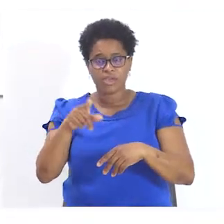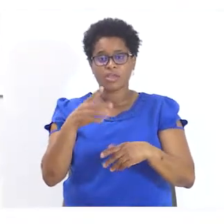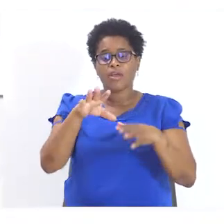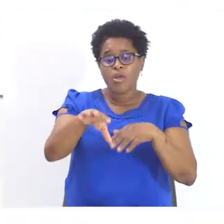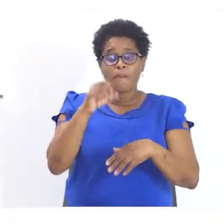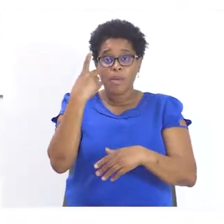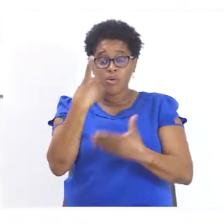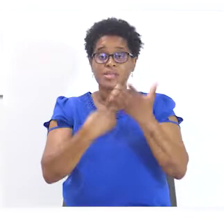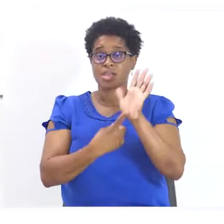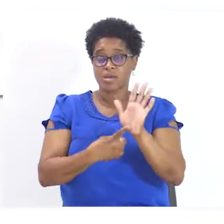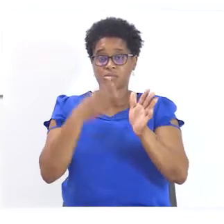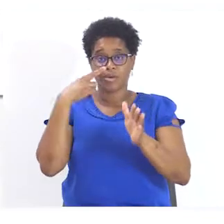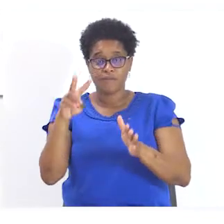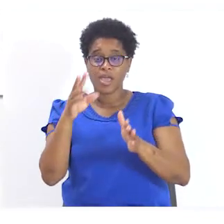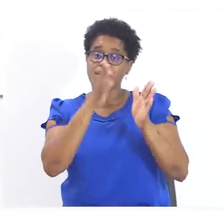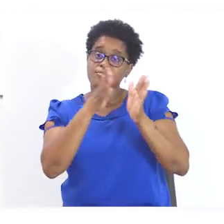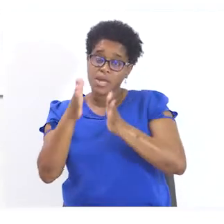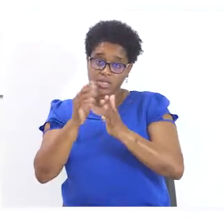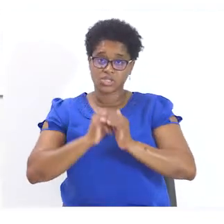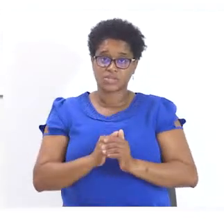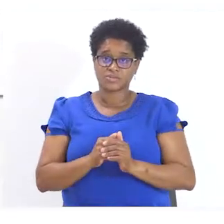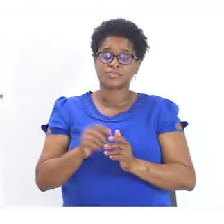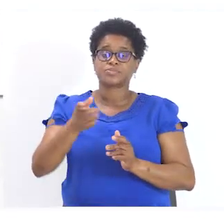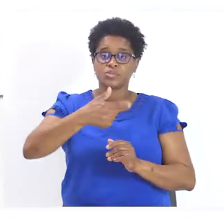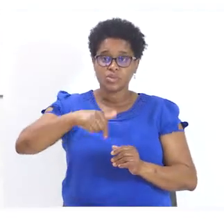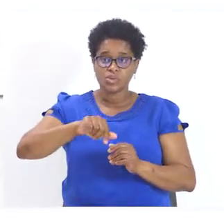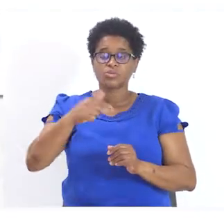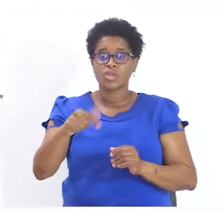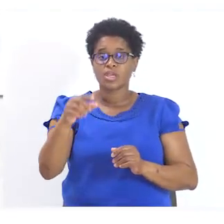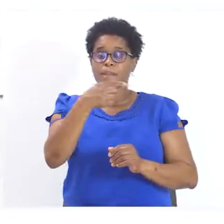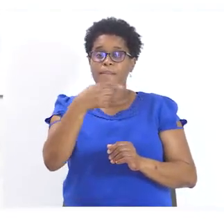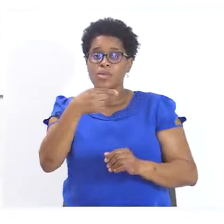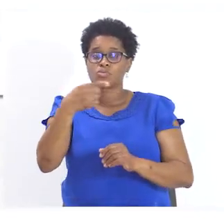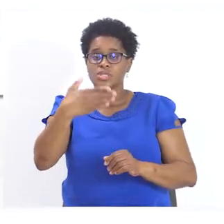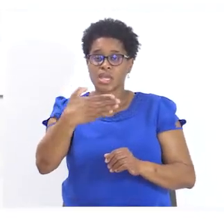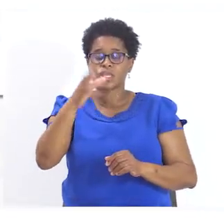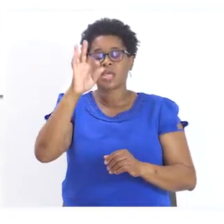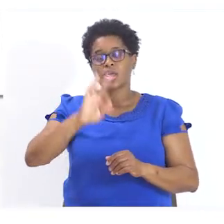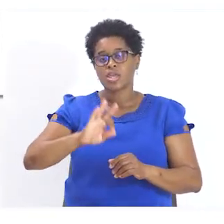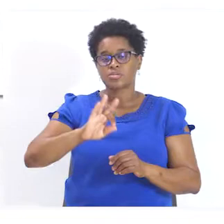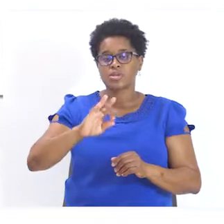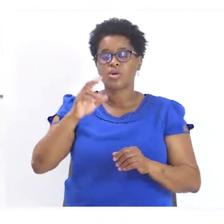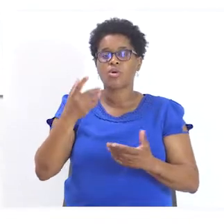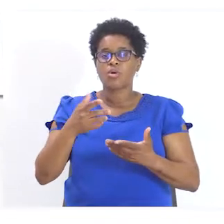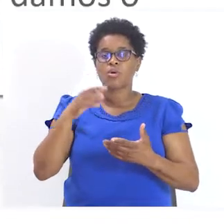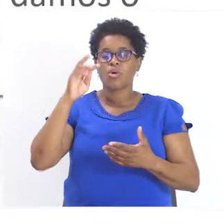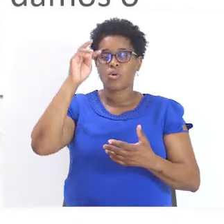de um exemplo, vamos ver as partes. Nós temos ali o menos 7y ao